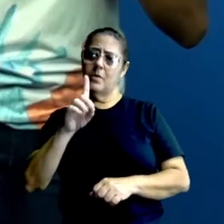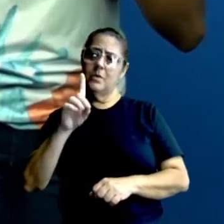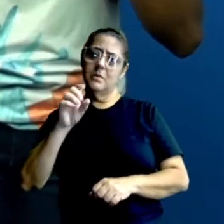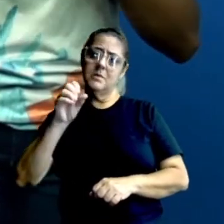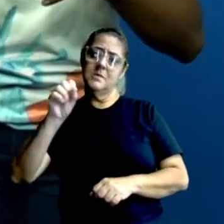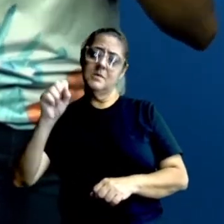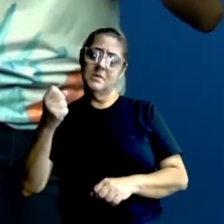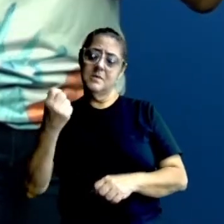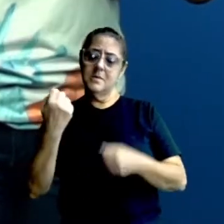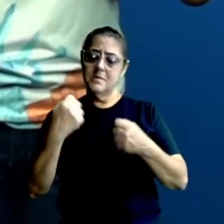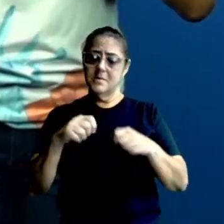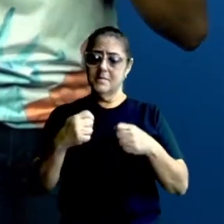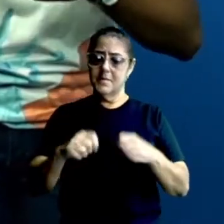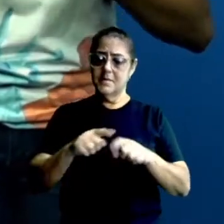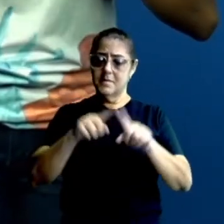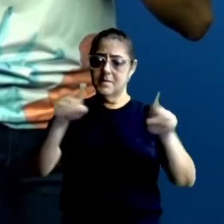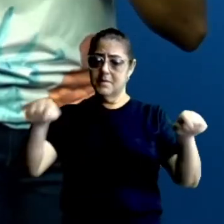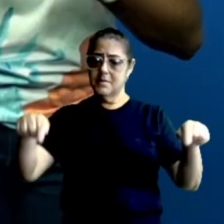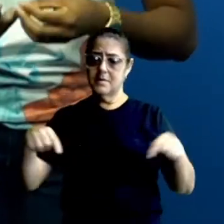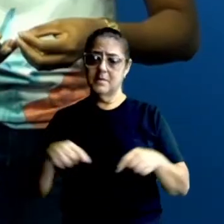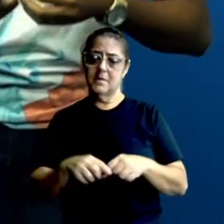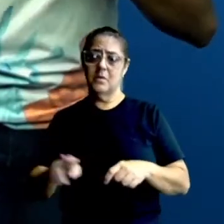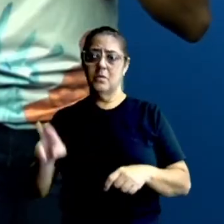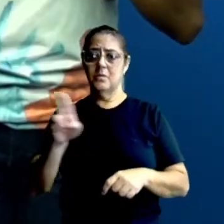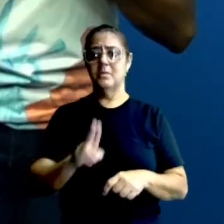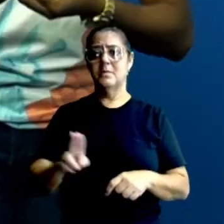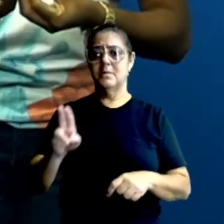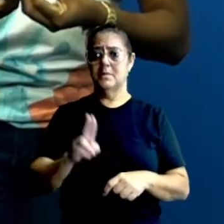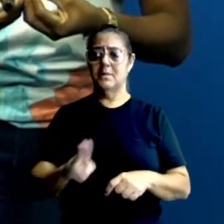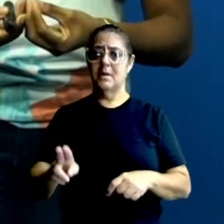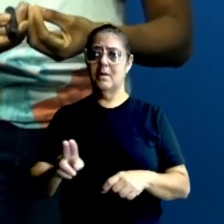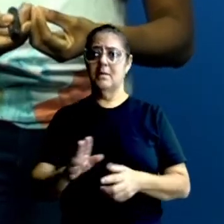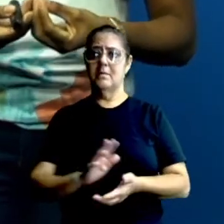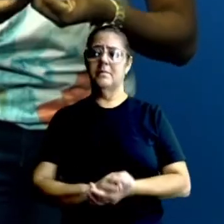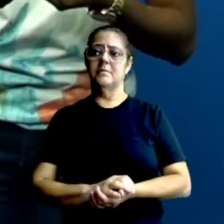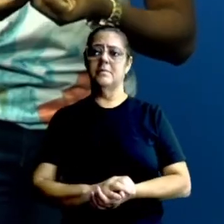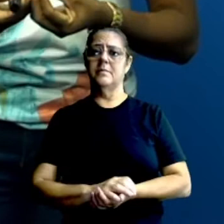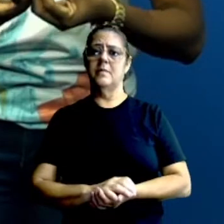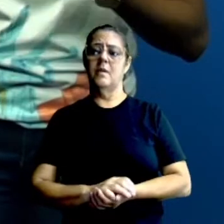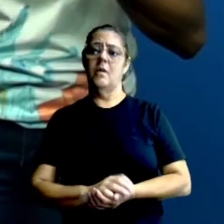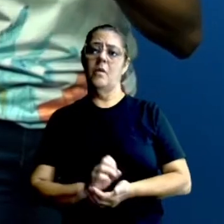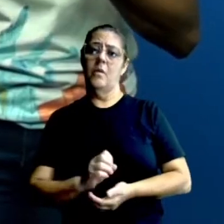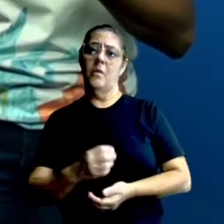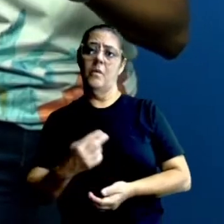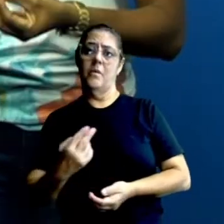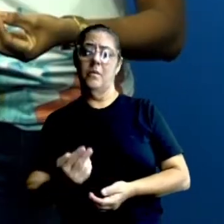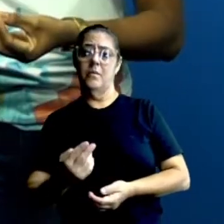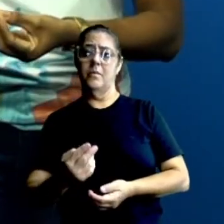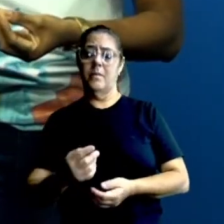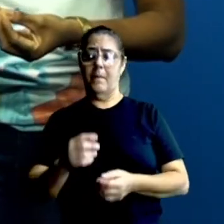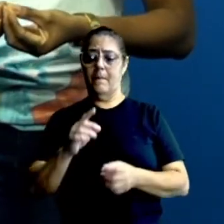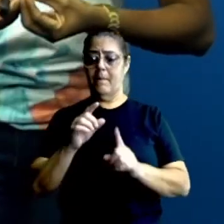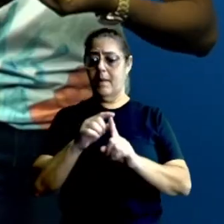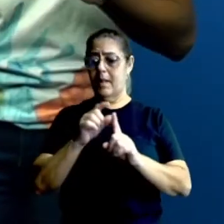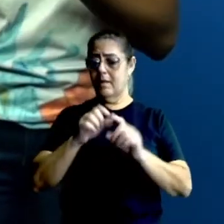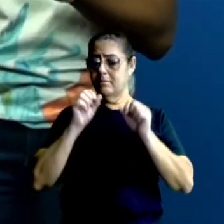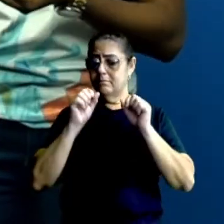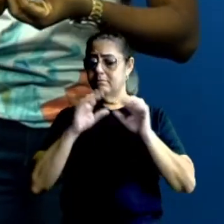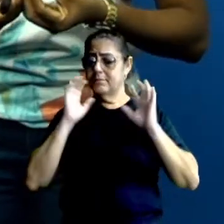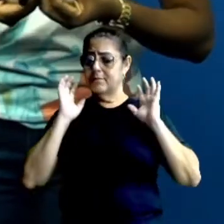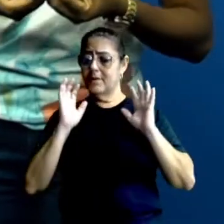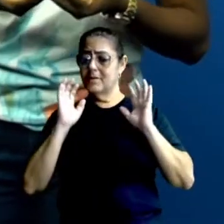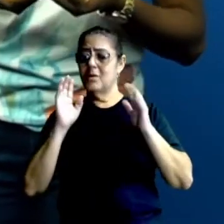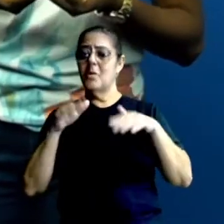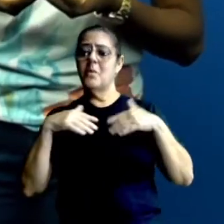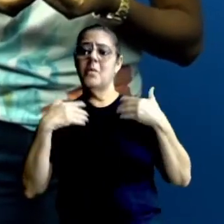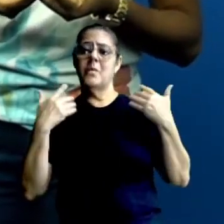nós precisamos e devemos utilizar a magic word, ou seja, a palavrinha mágica. E quem são